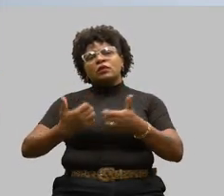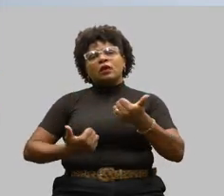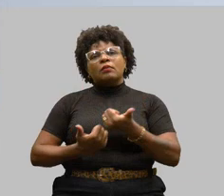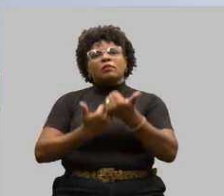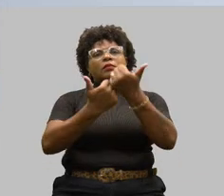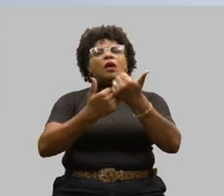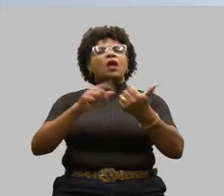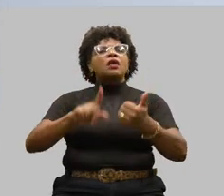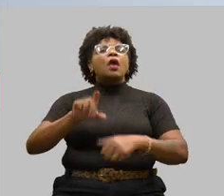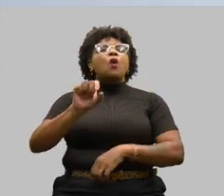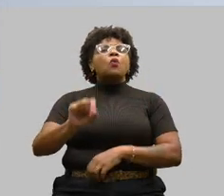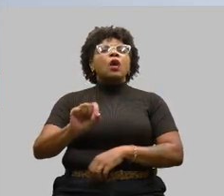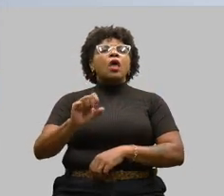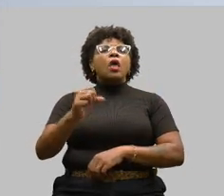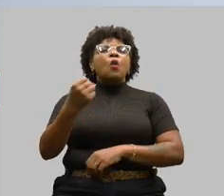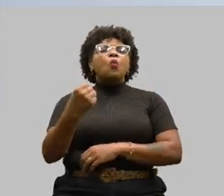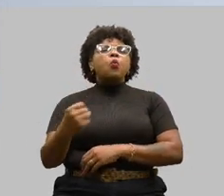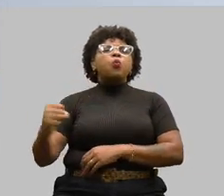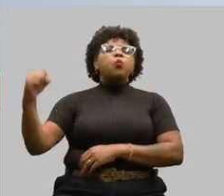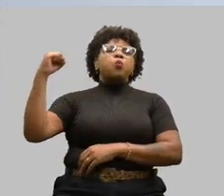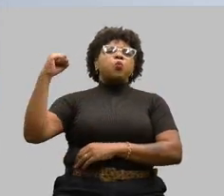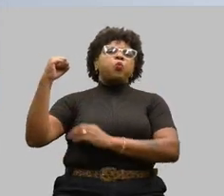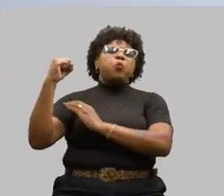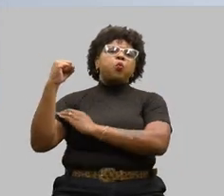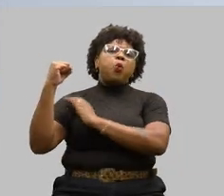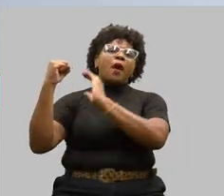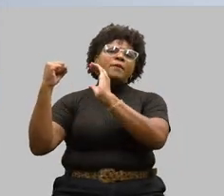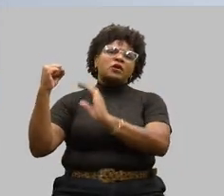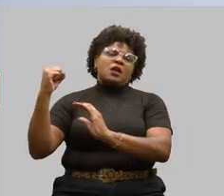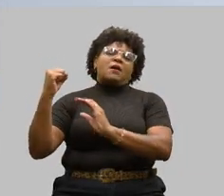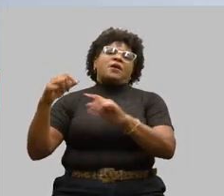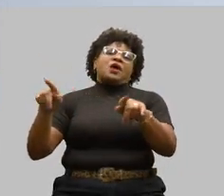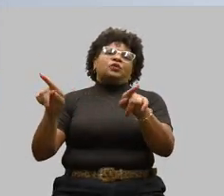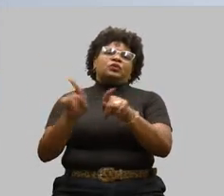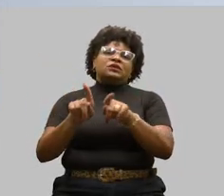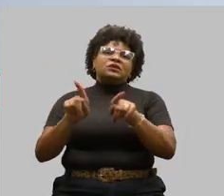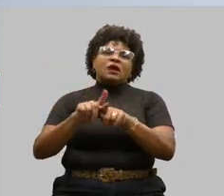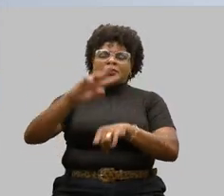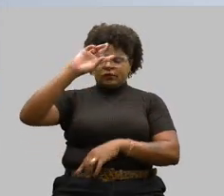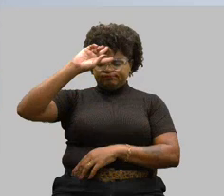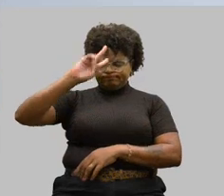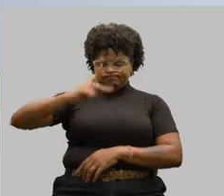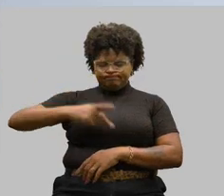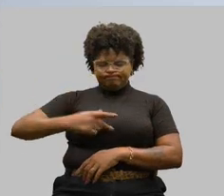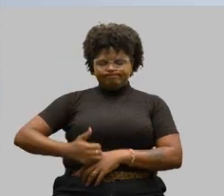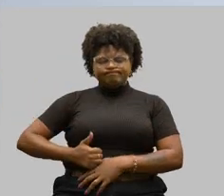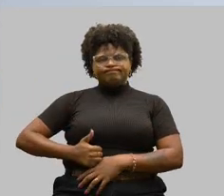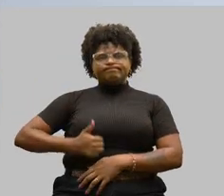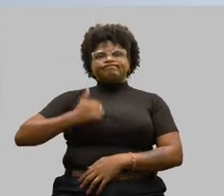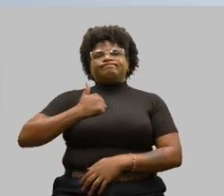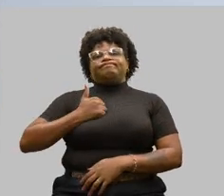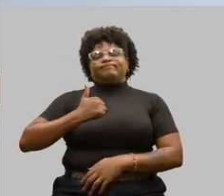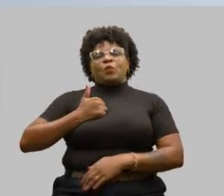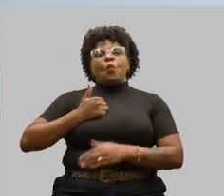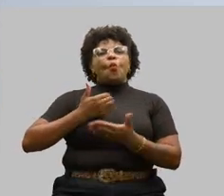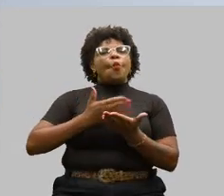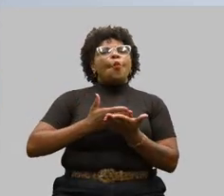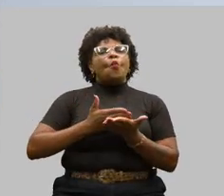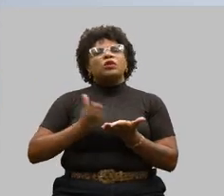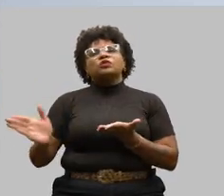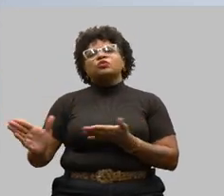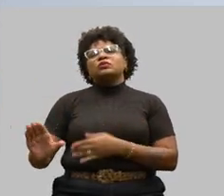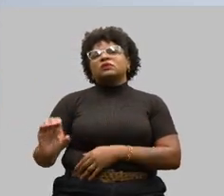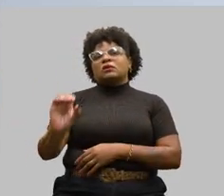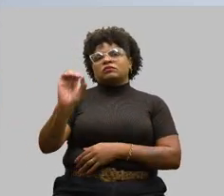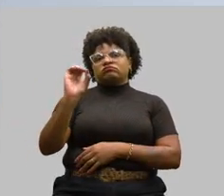o empoderamento a autodeterminação a exclusão zero o planejamento centrado